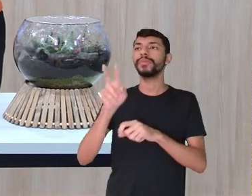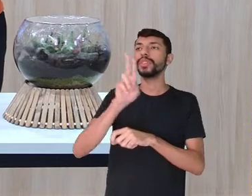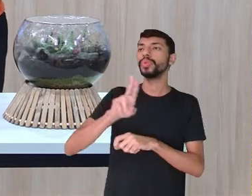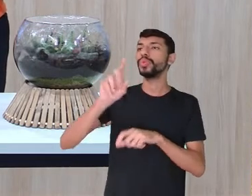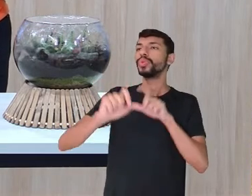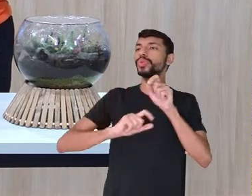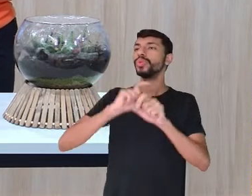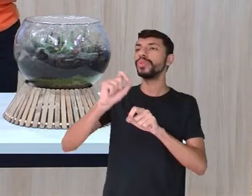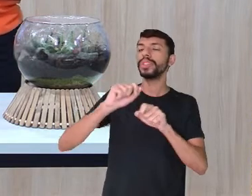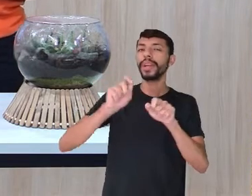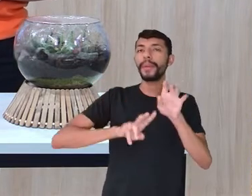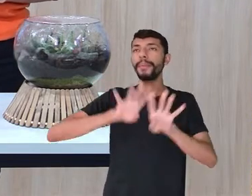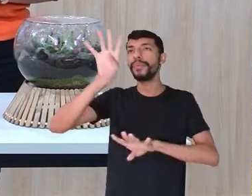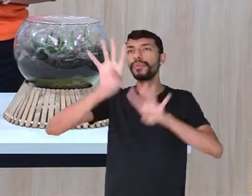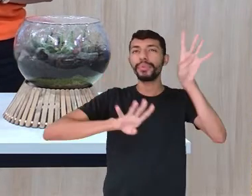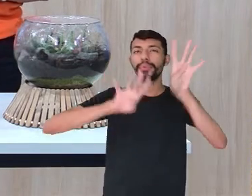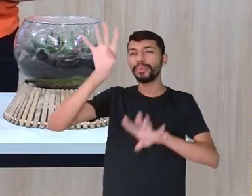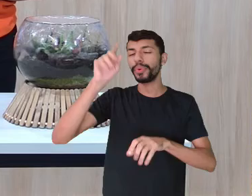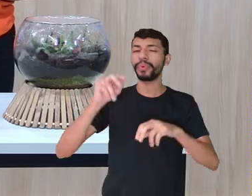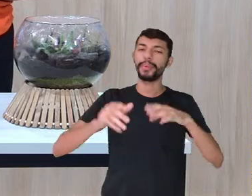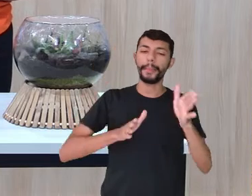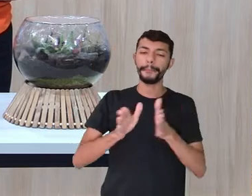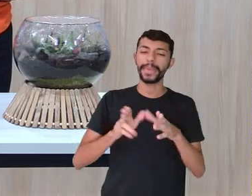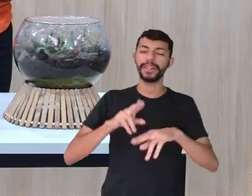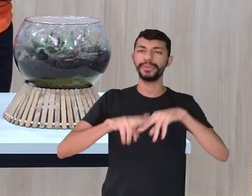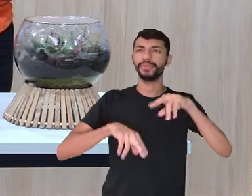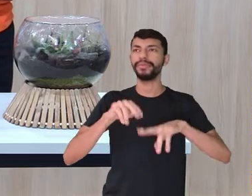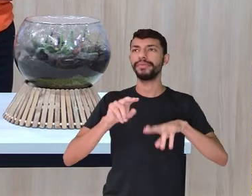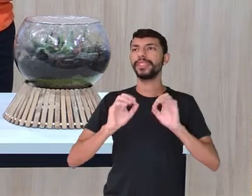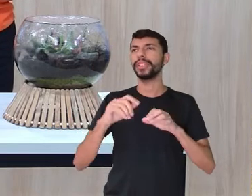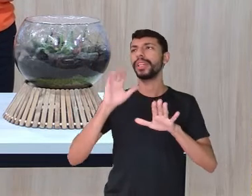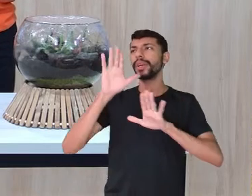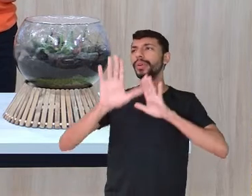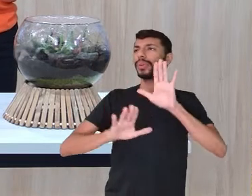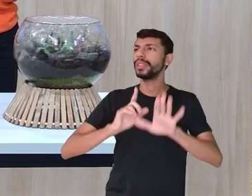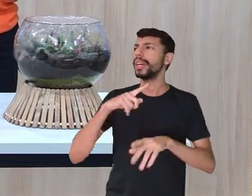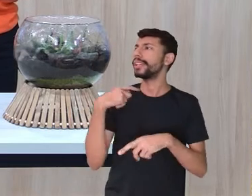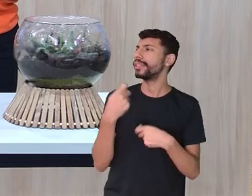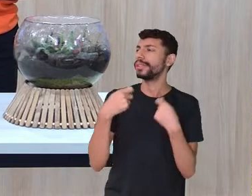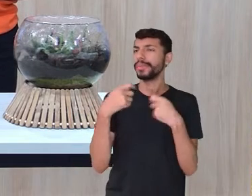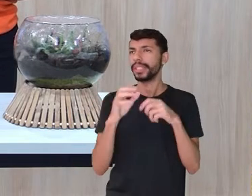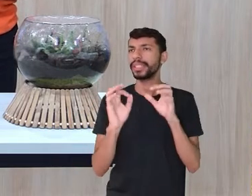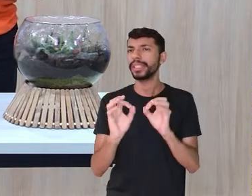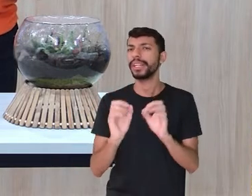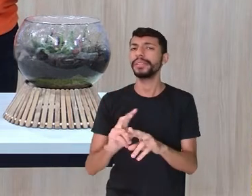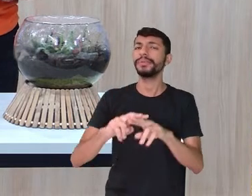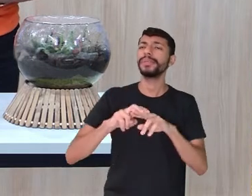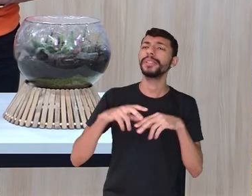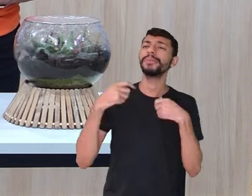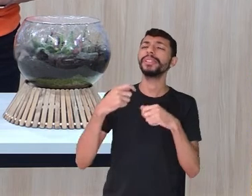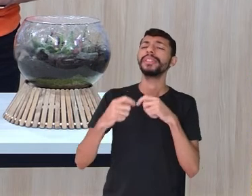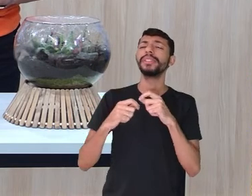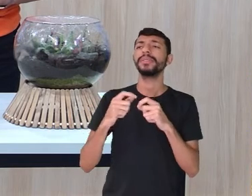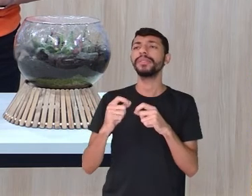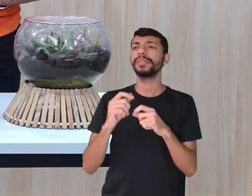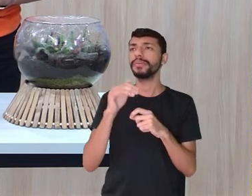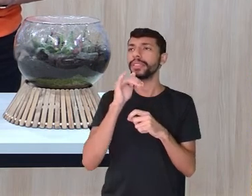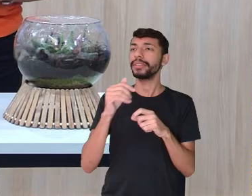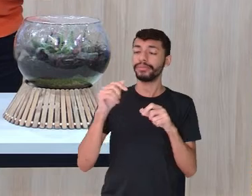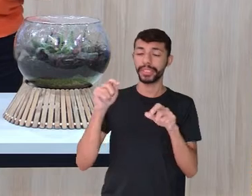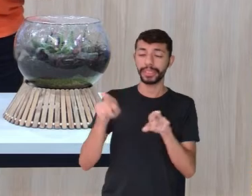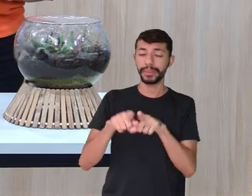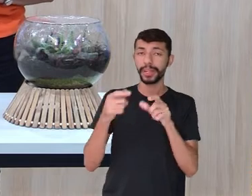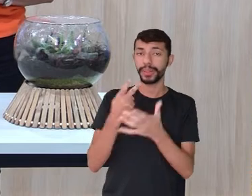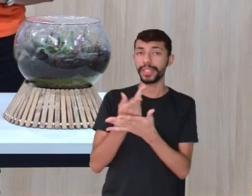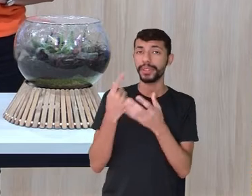dos fogos, Nessa época junina, não vamos ter cuidado, até porque existem muitos casos de queimadura.